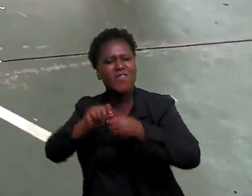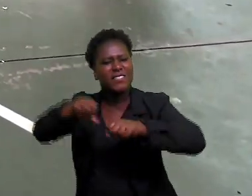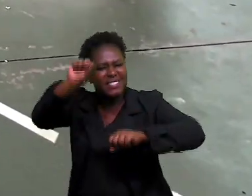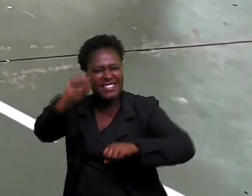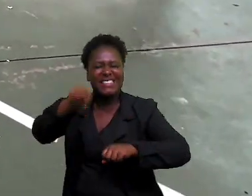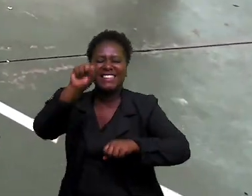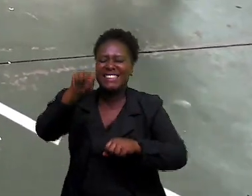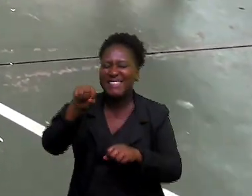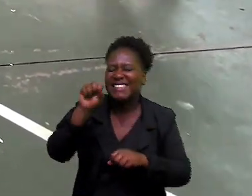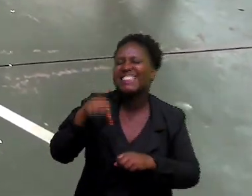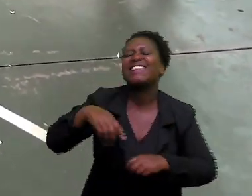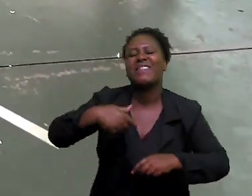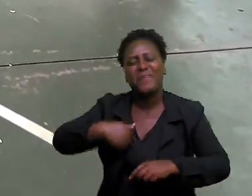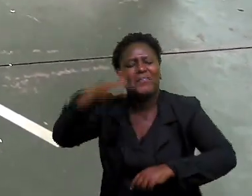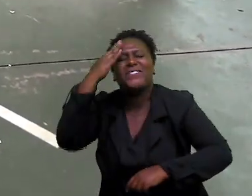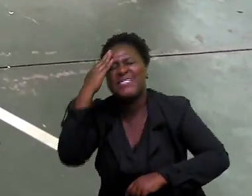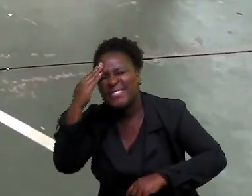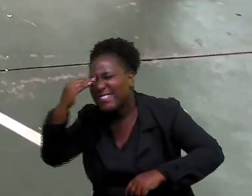e